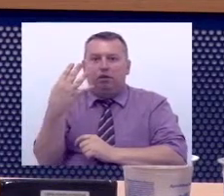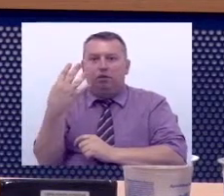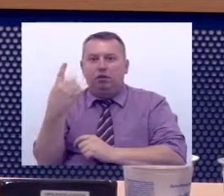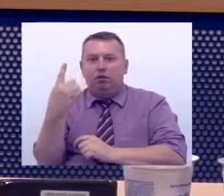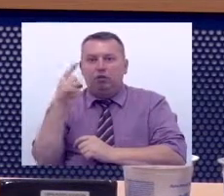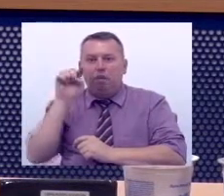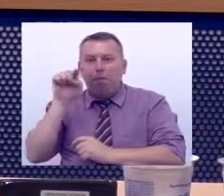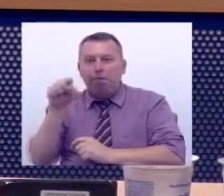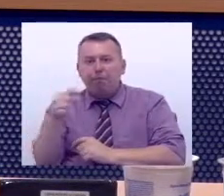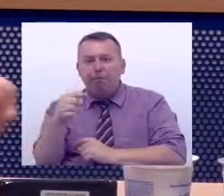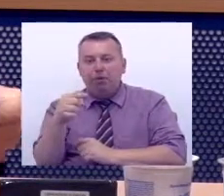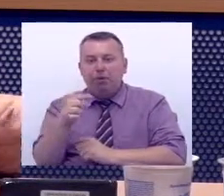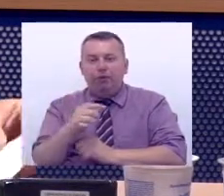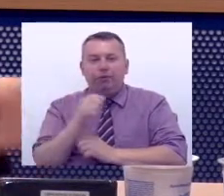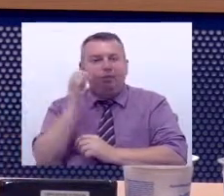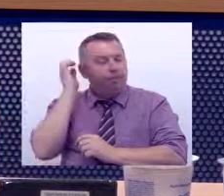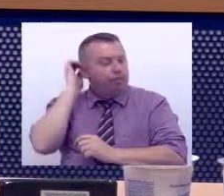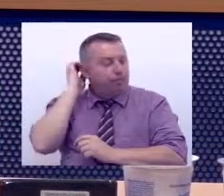R$ 119.341.000.